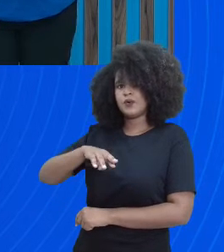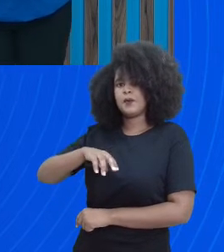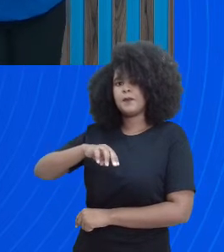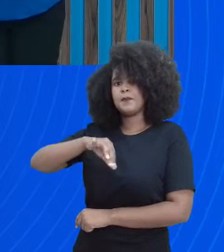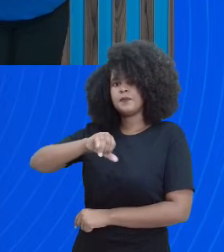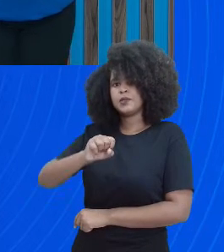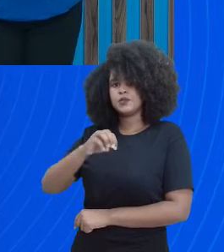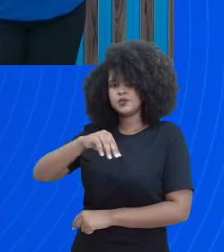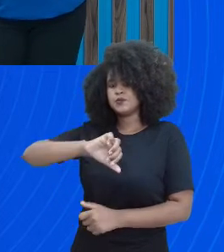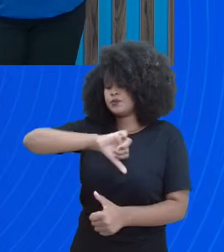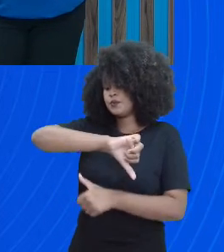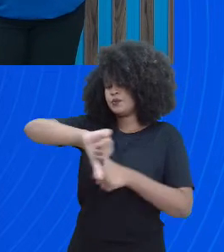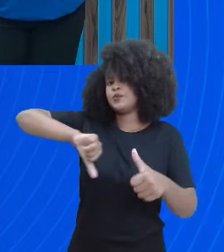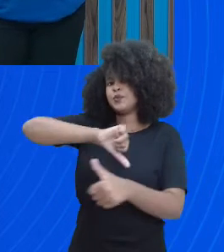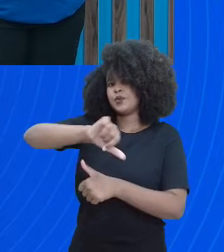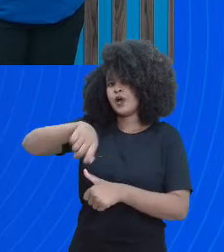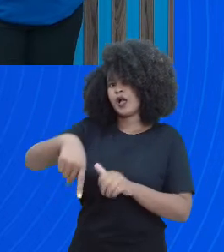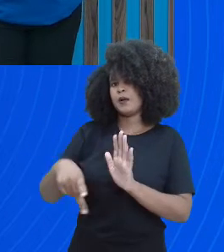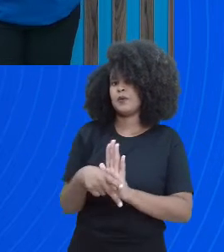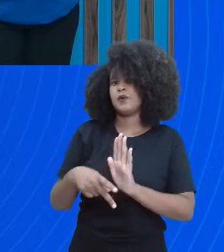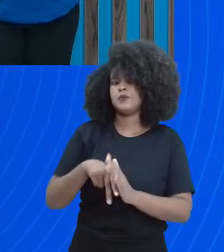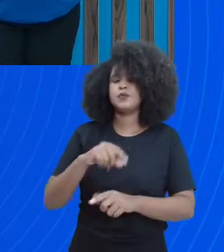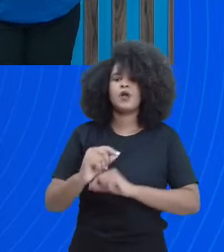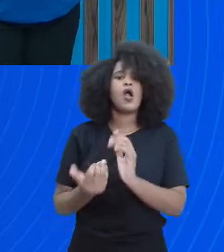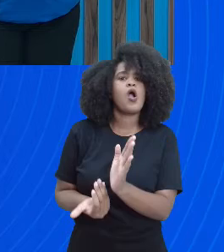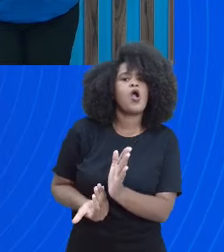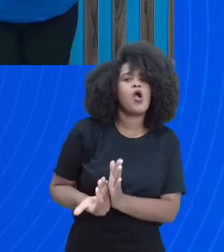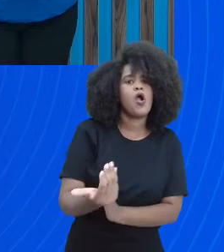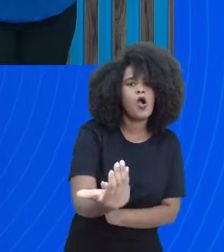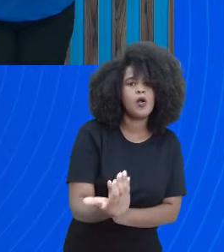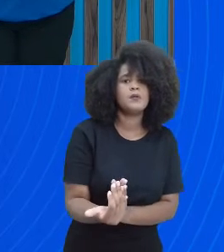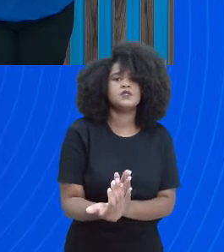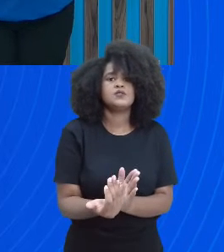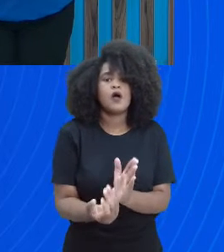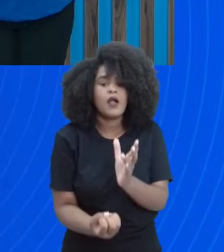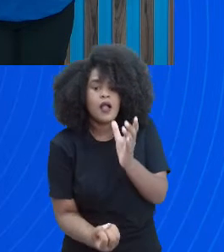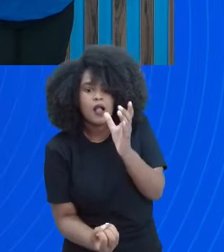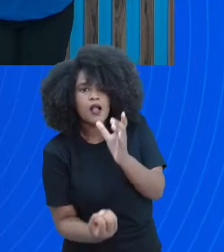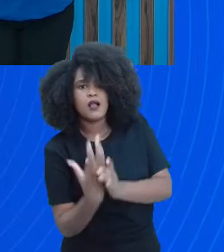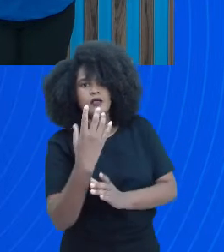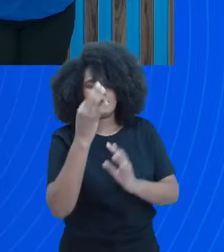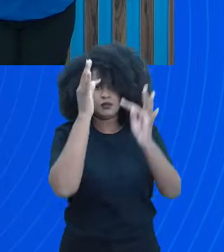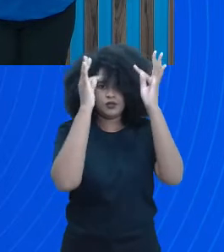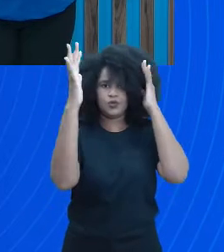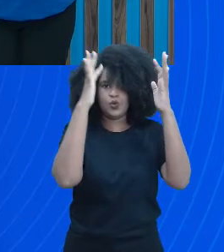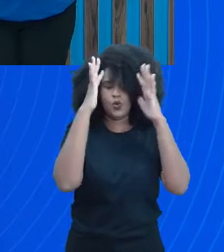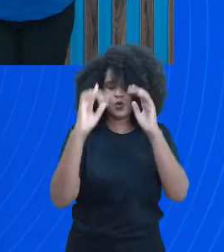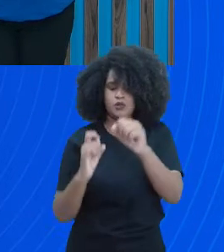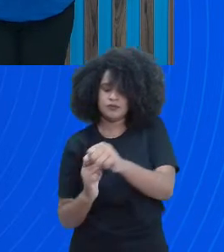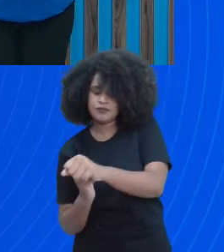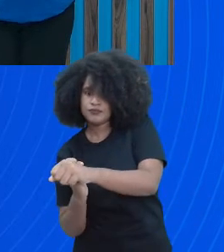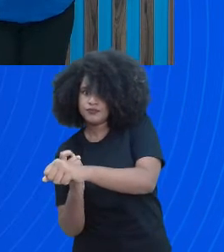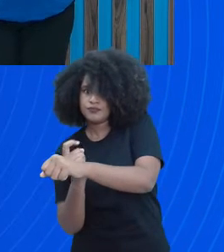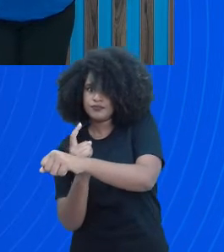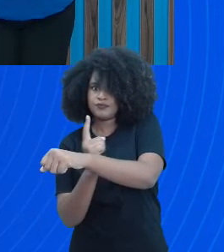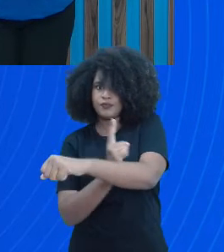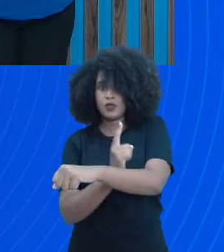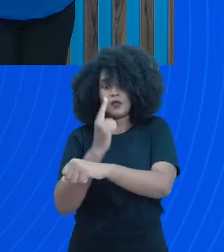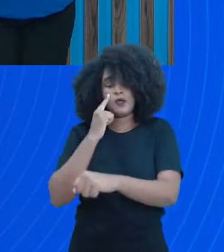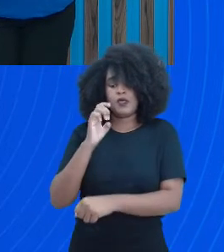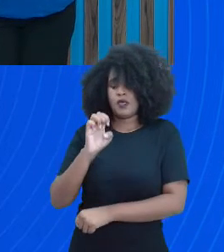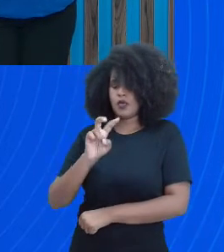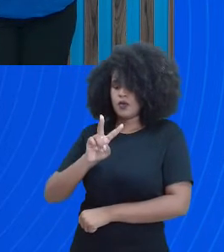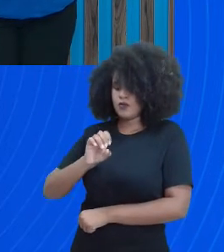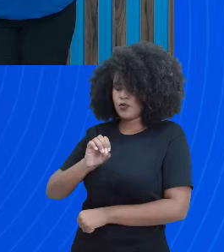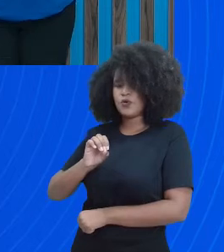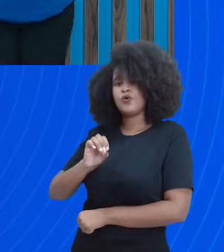a parte, né, do pensamento inicial da evolução, tá certo? Lembrem-se que evolução